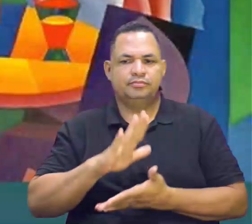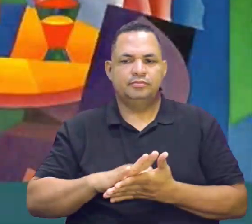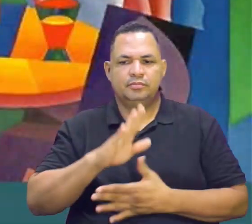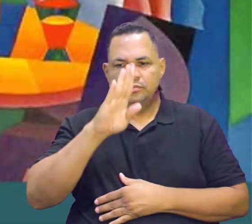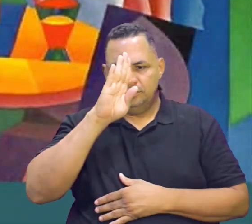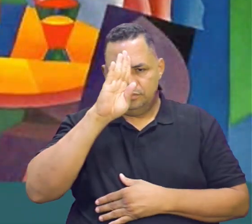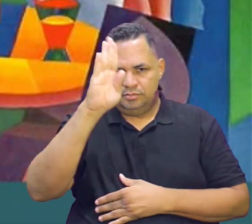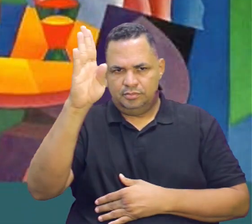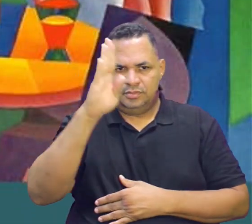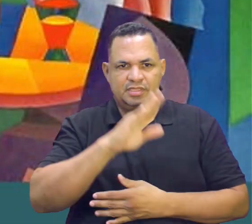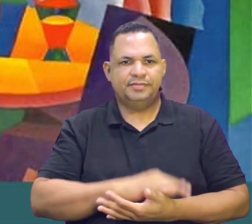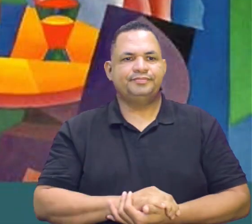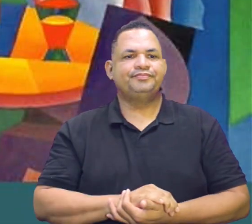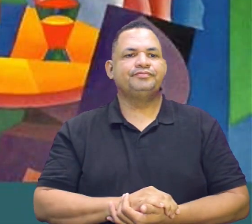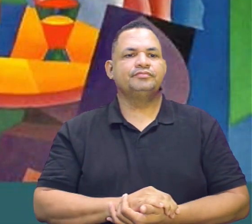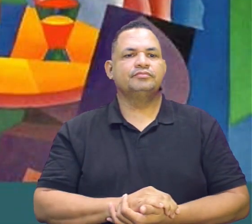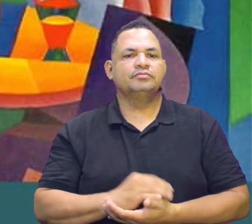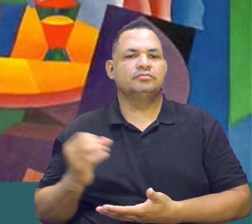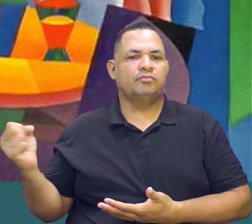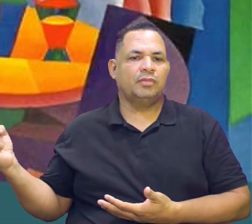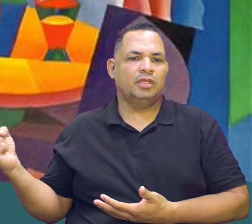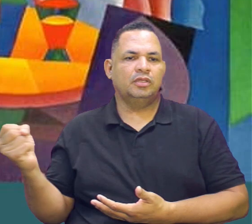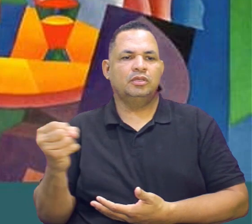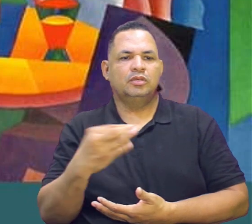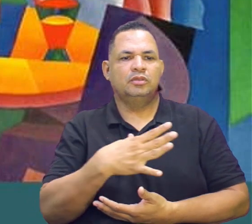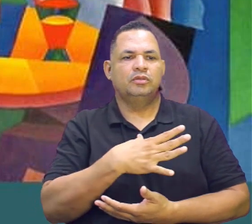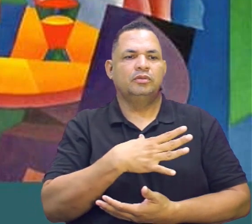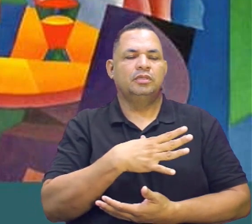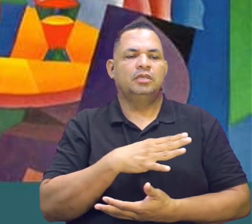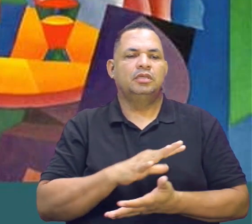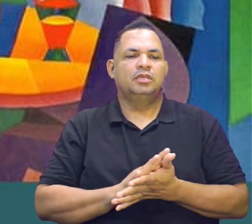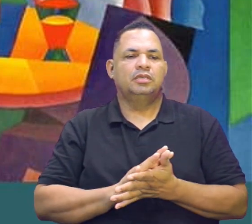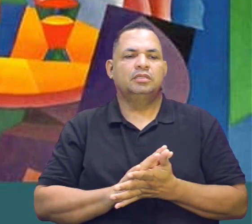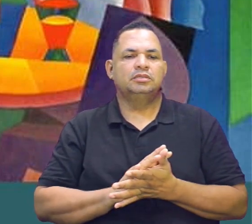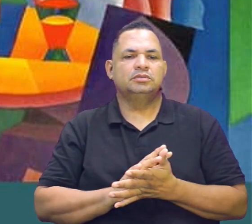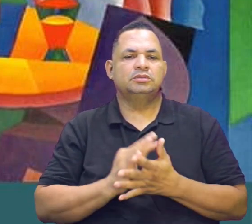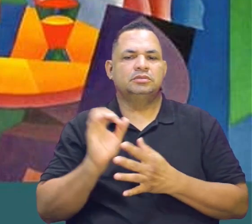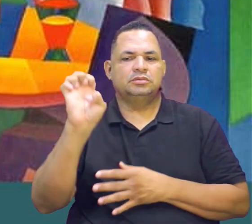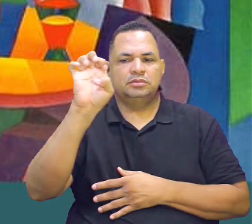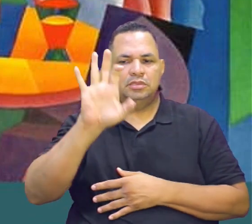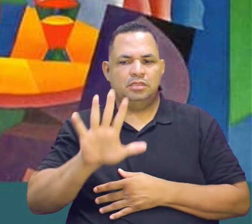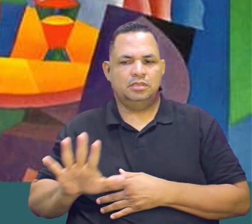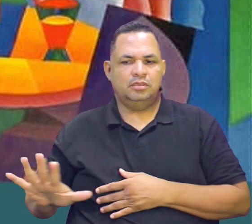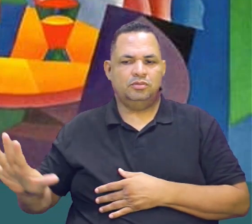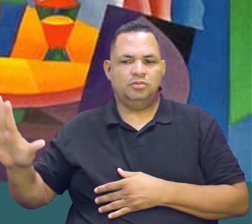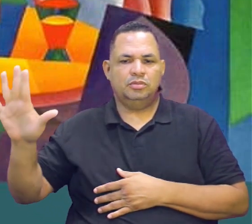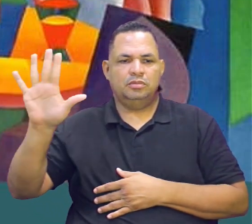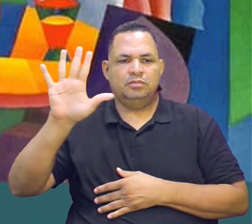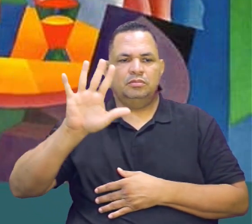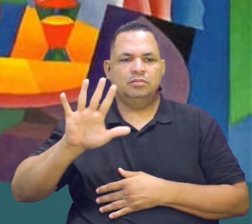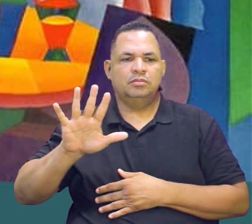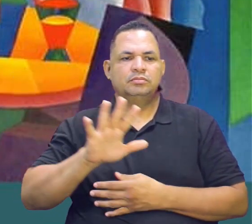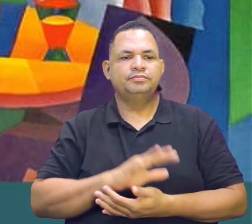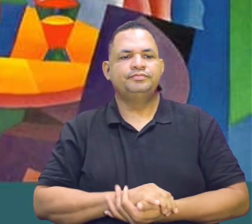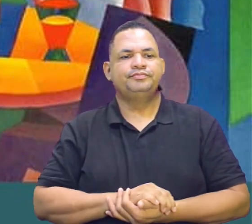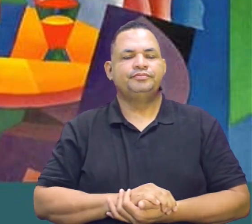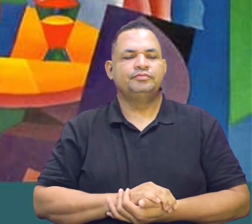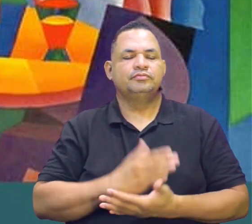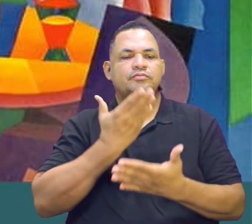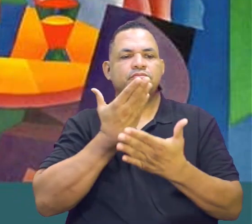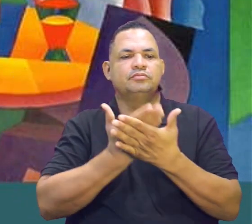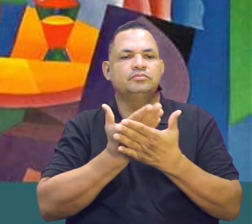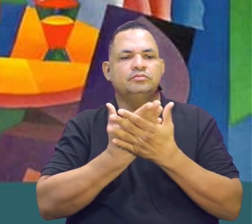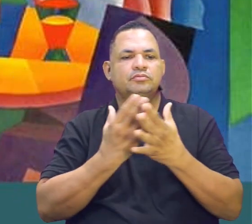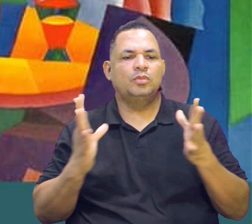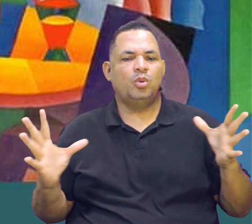interessa. Olha só, vanguardas europeias, né? Aqui nós vamos estudar o quê?